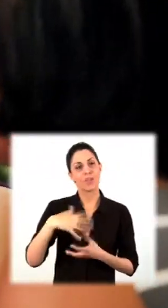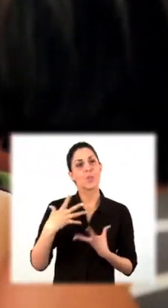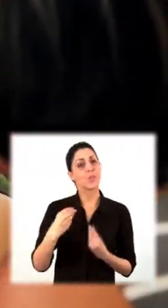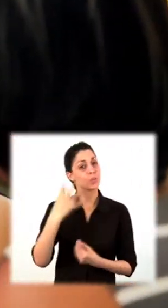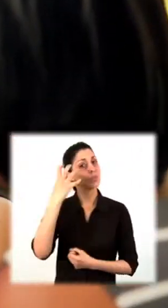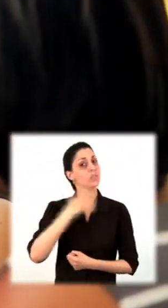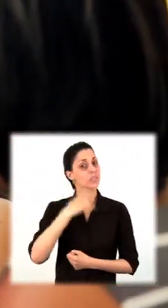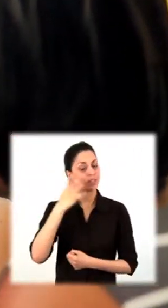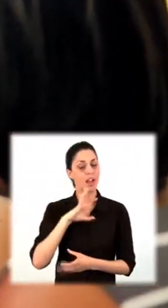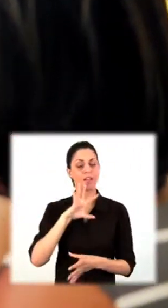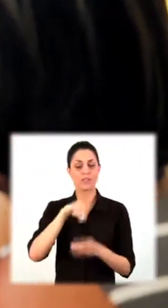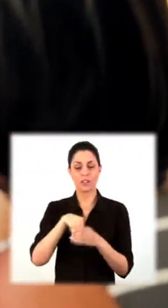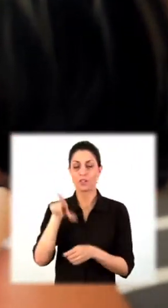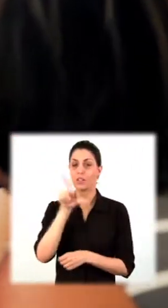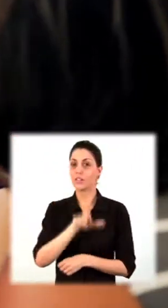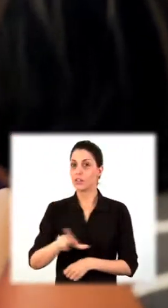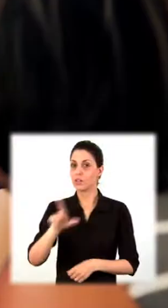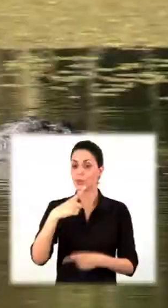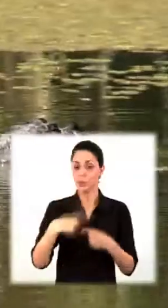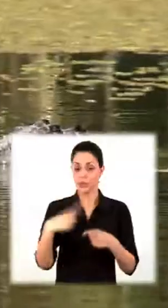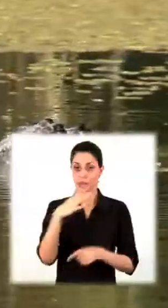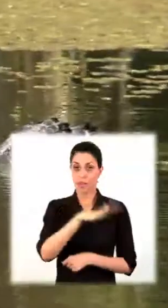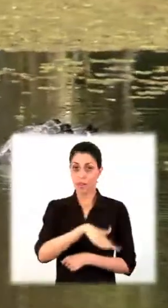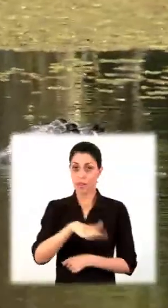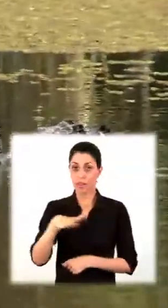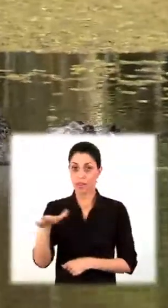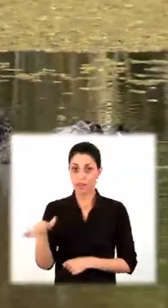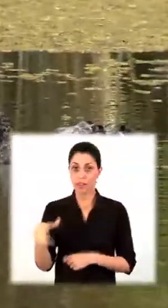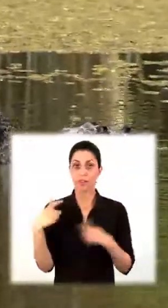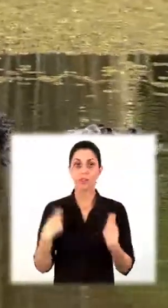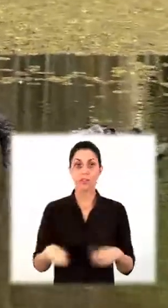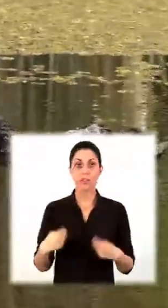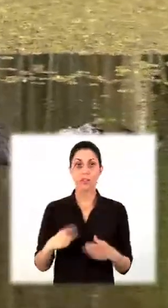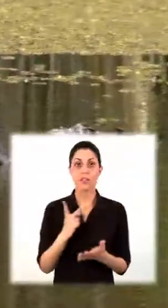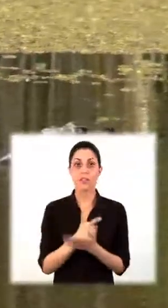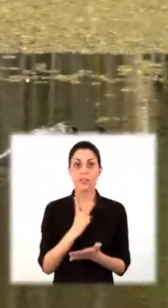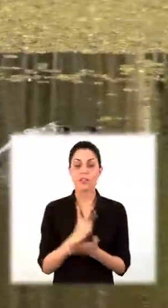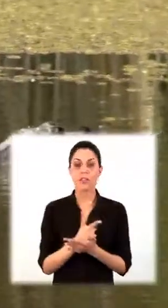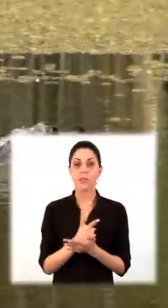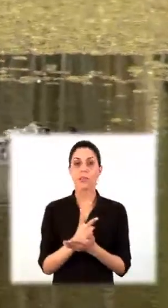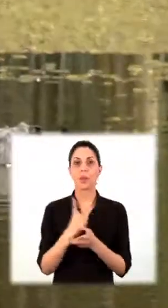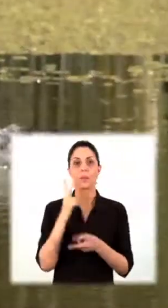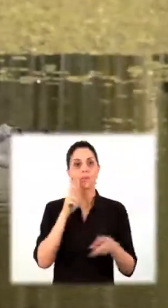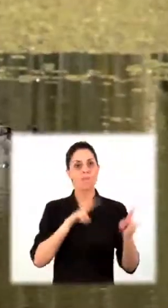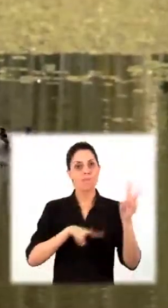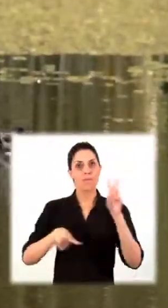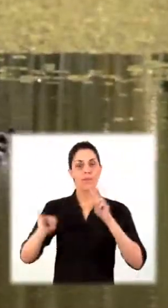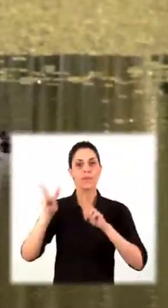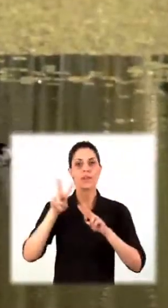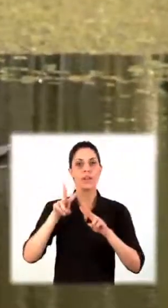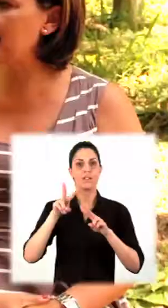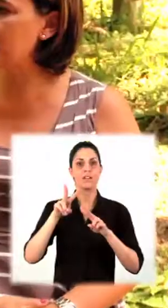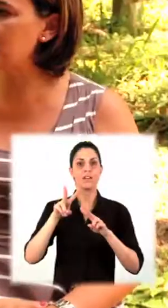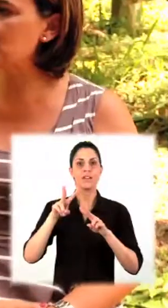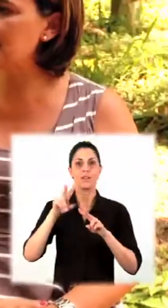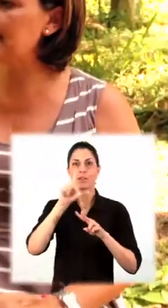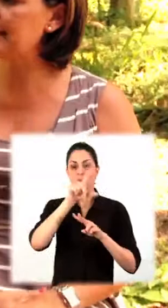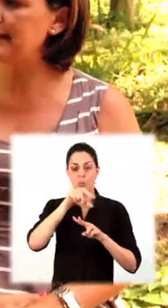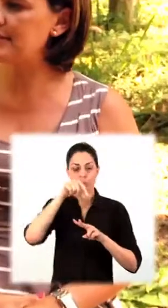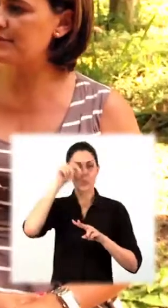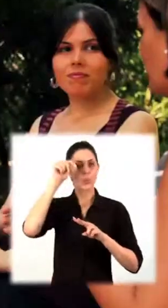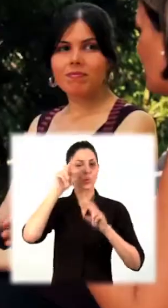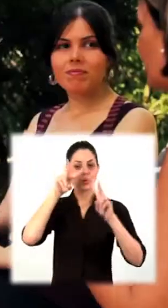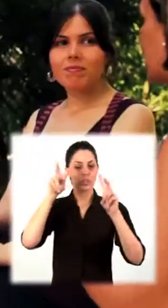mais sérias que acontece dentro da literatura. Por quê? Porque a criança, ela precisa sempre de um olhar de alguém para escolher